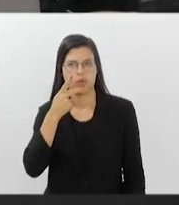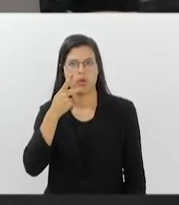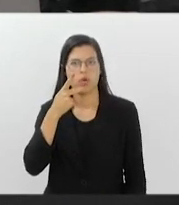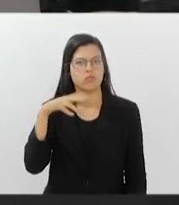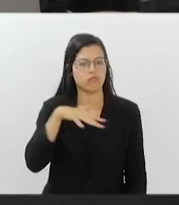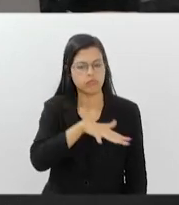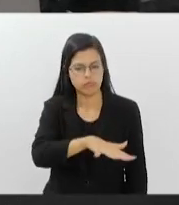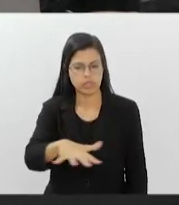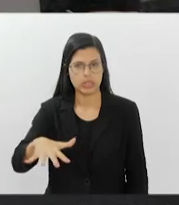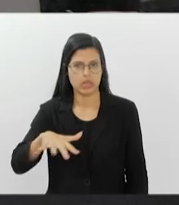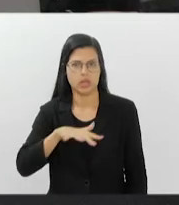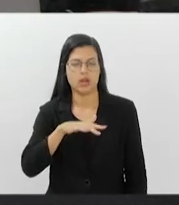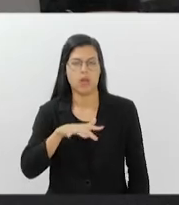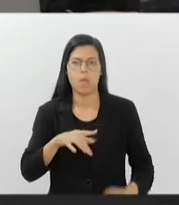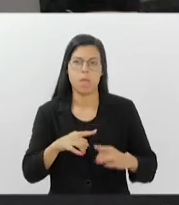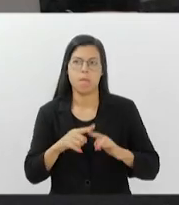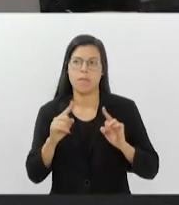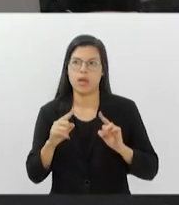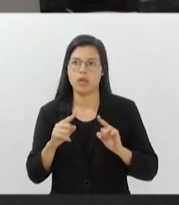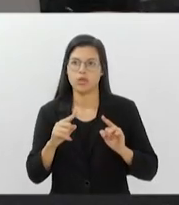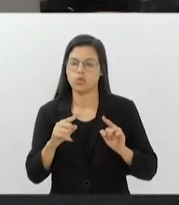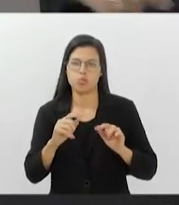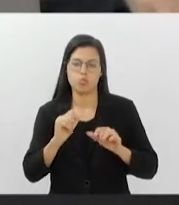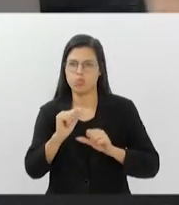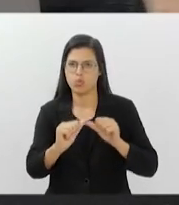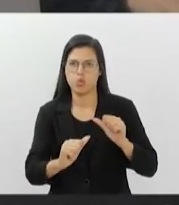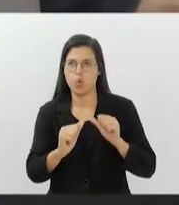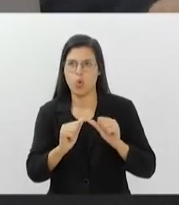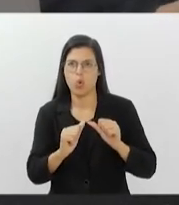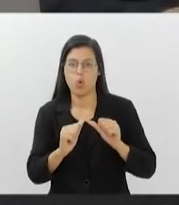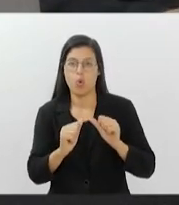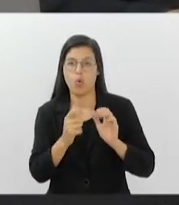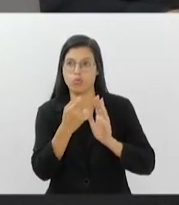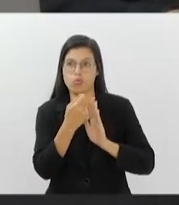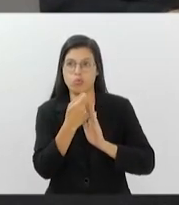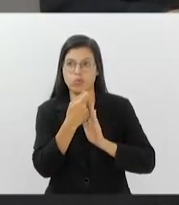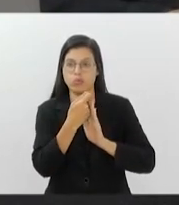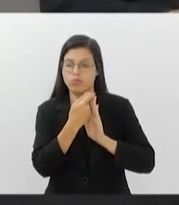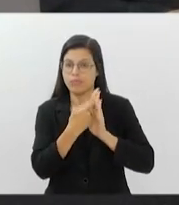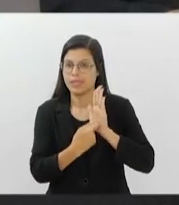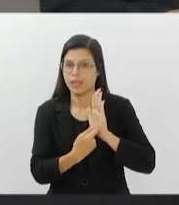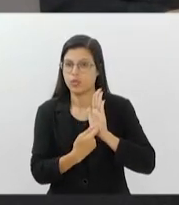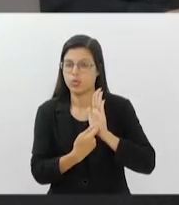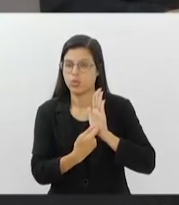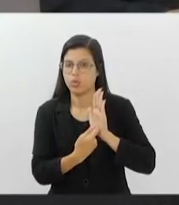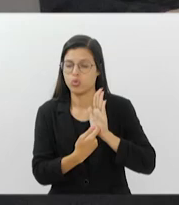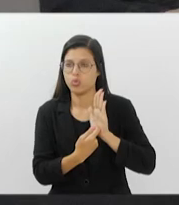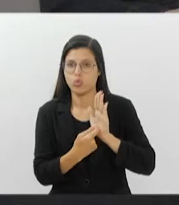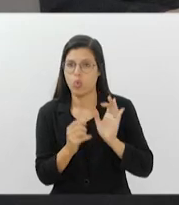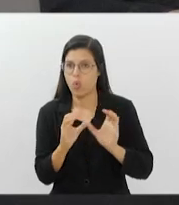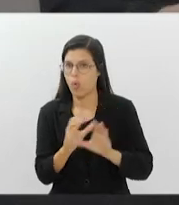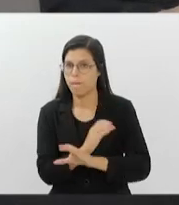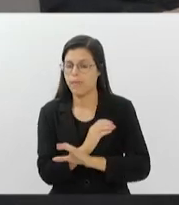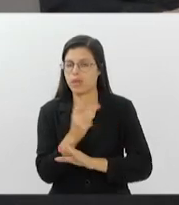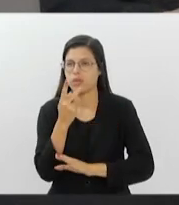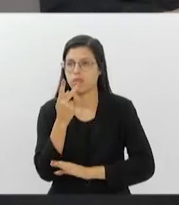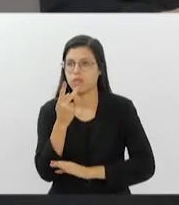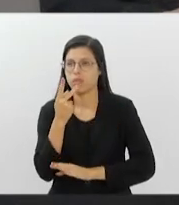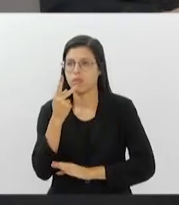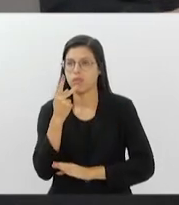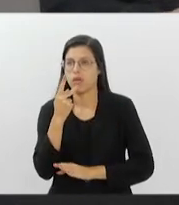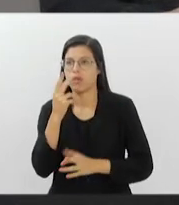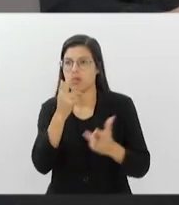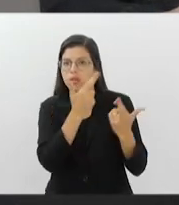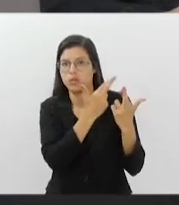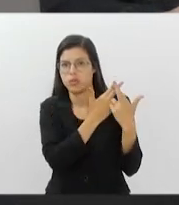não mexeu na ementa. A ementa fala especificamente o dever de